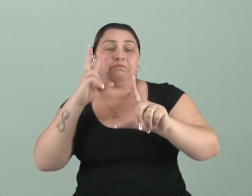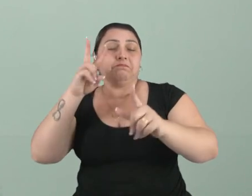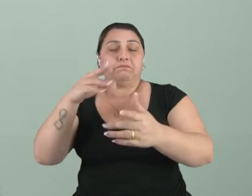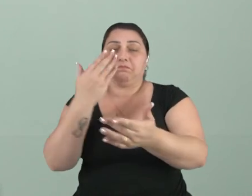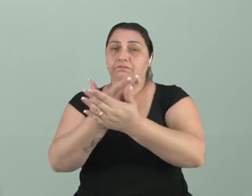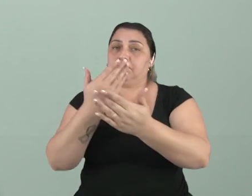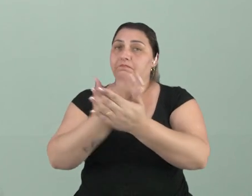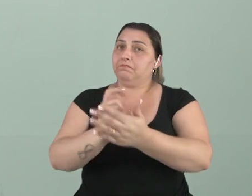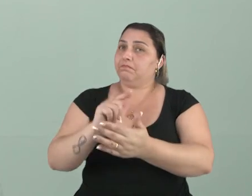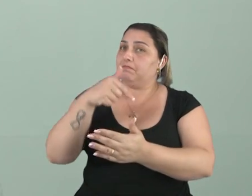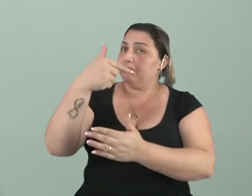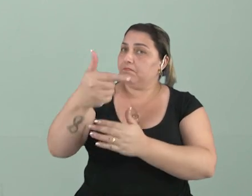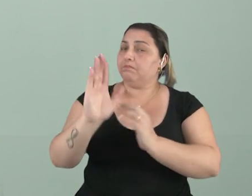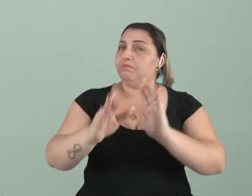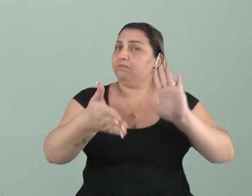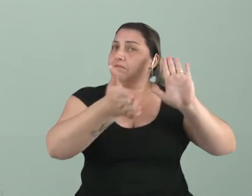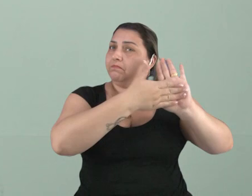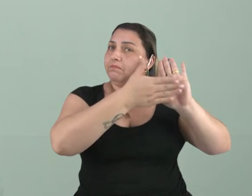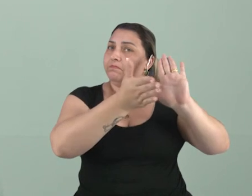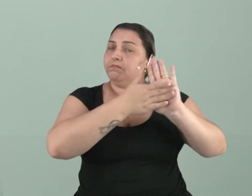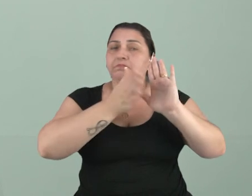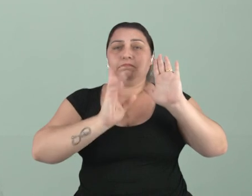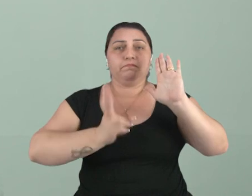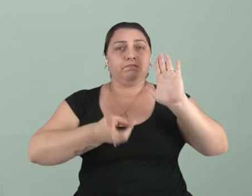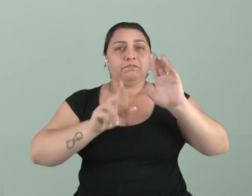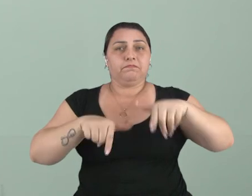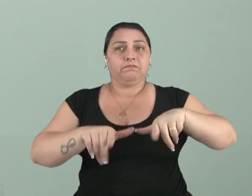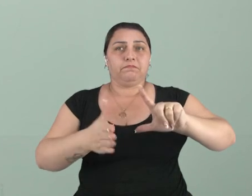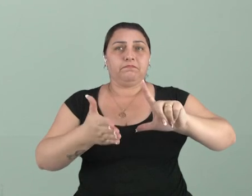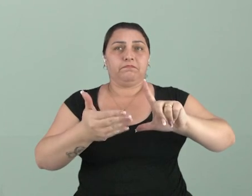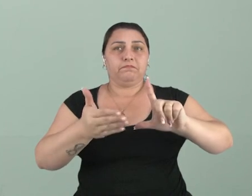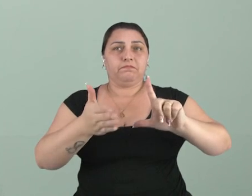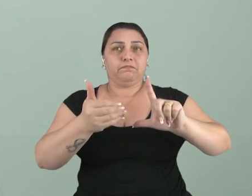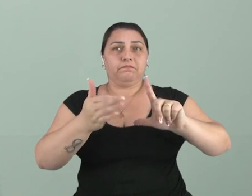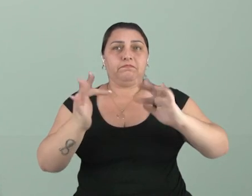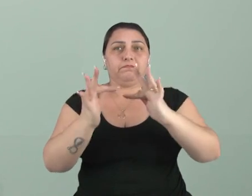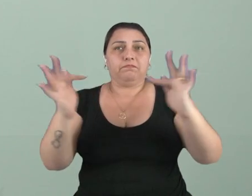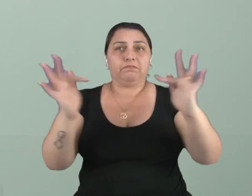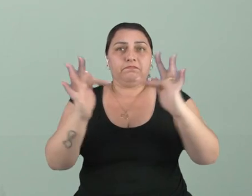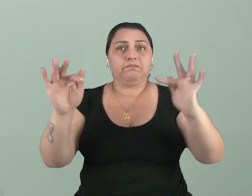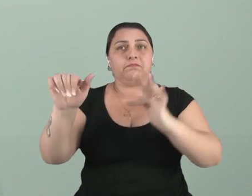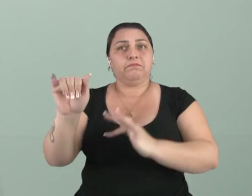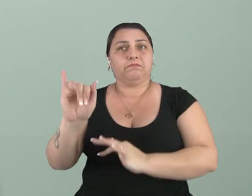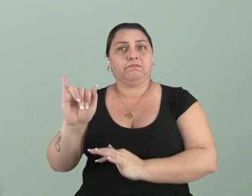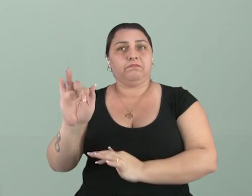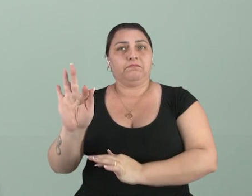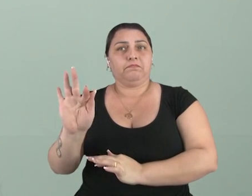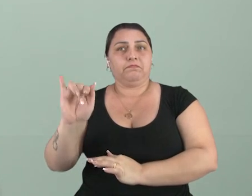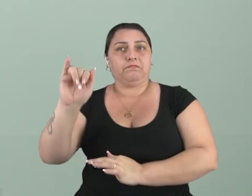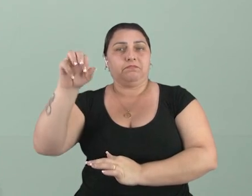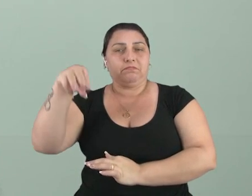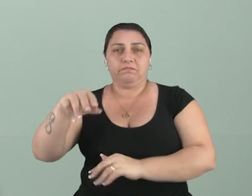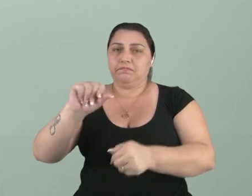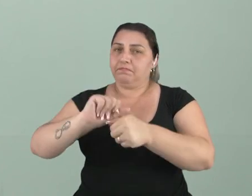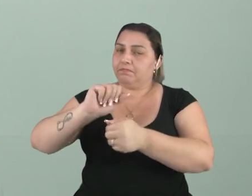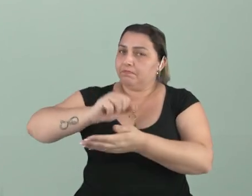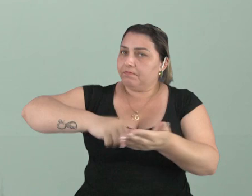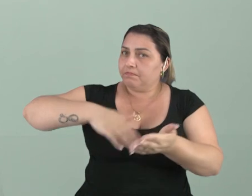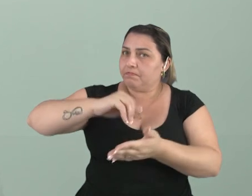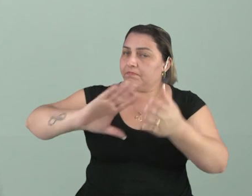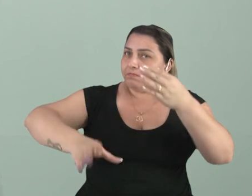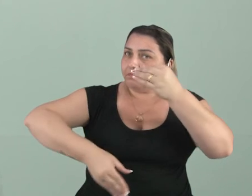vibe da função afim e façam as atividades complementares que estão na plataforma